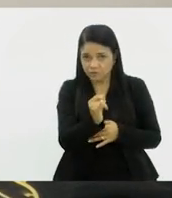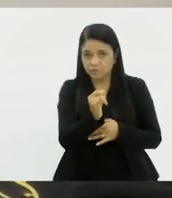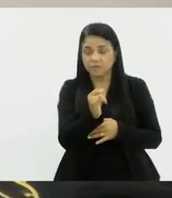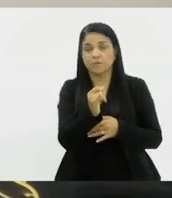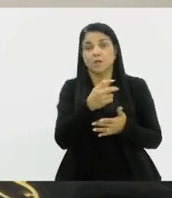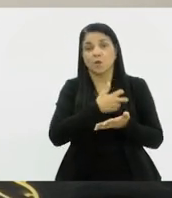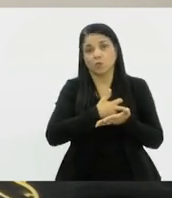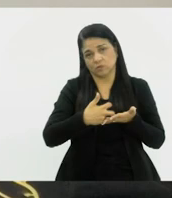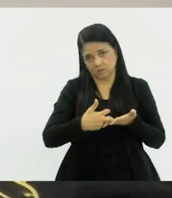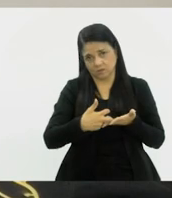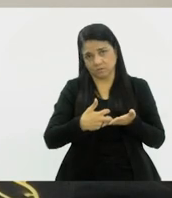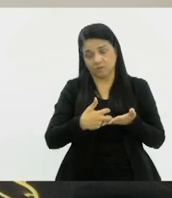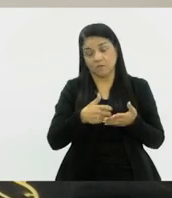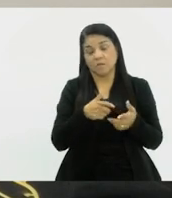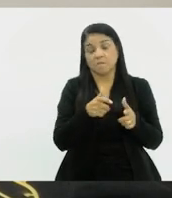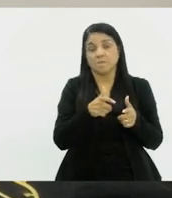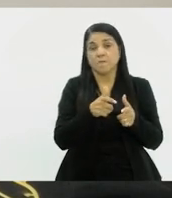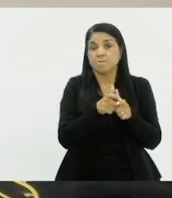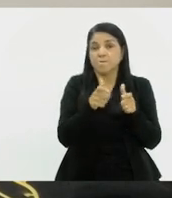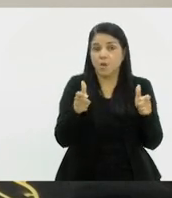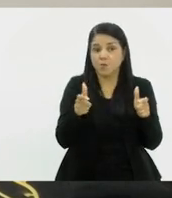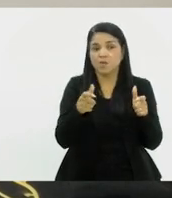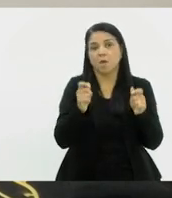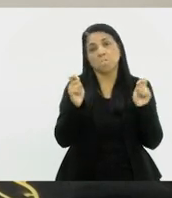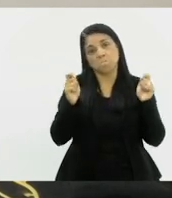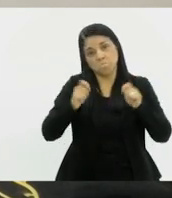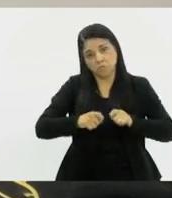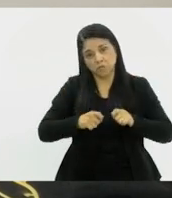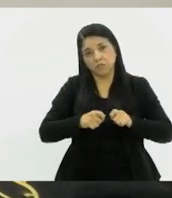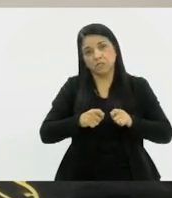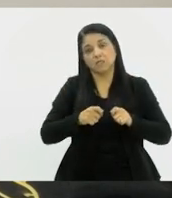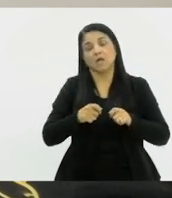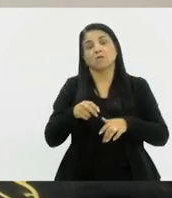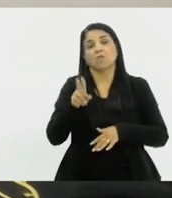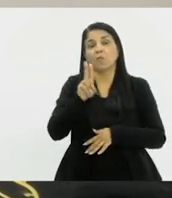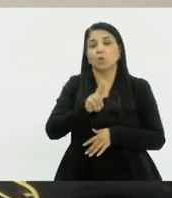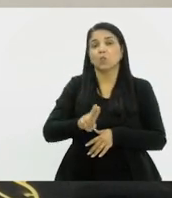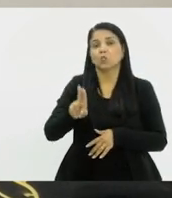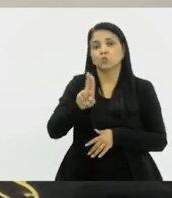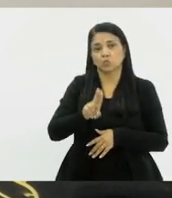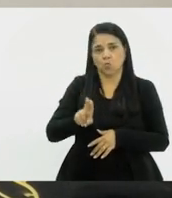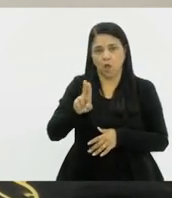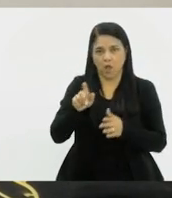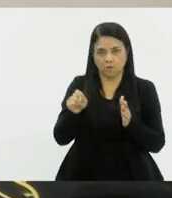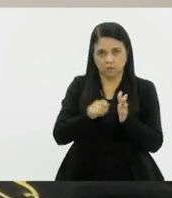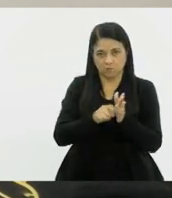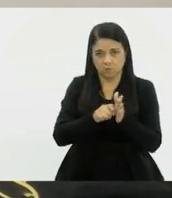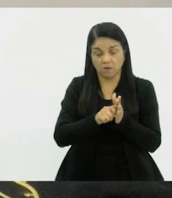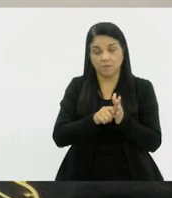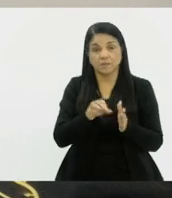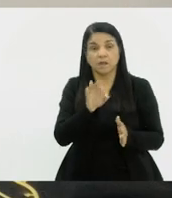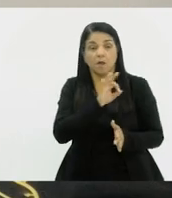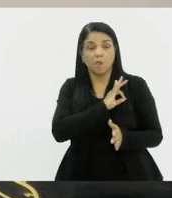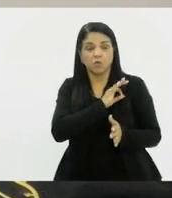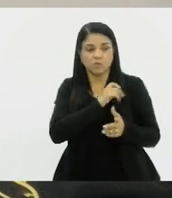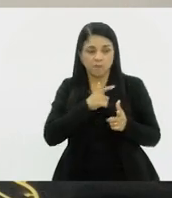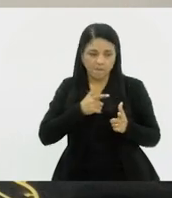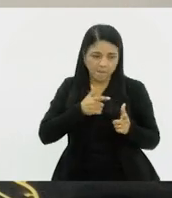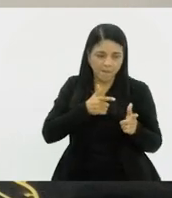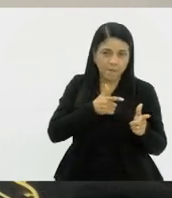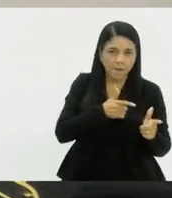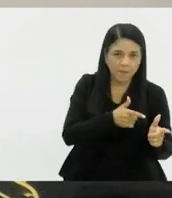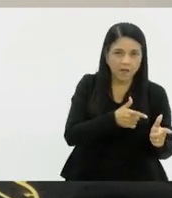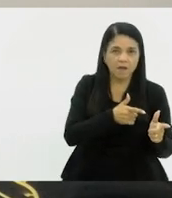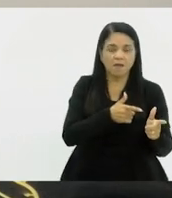porque muitos deles poderiam estar enquadrados perfeitamente como usuários né mas é que atuação da polícia já vinha